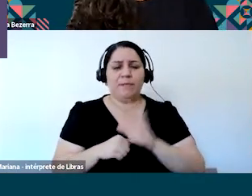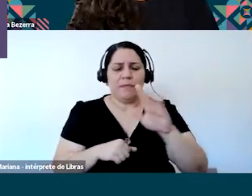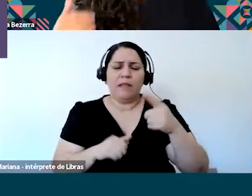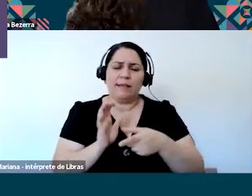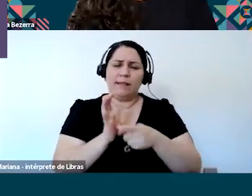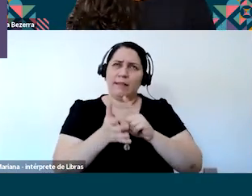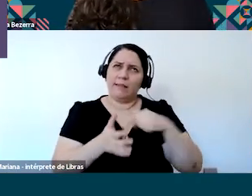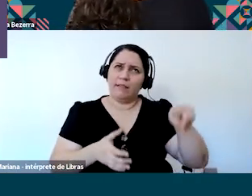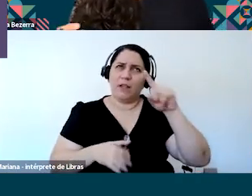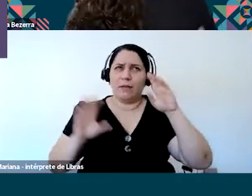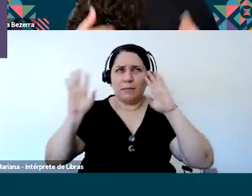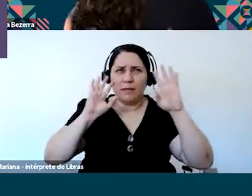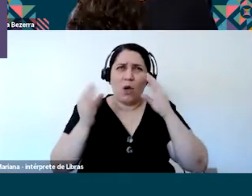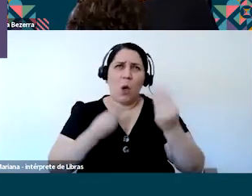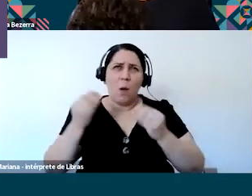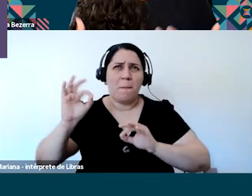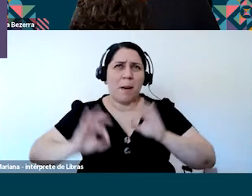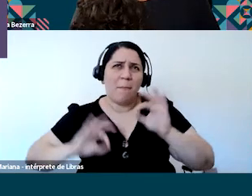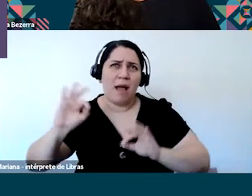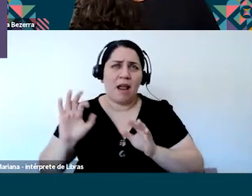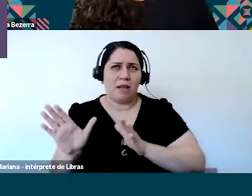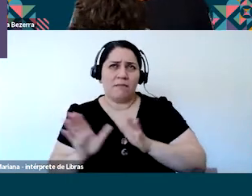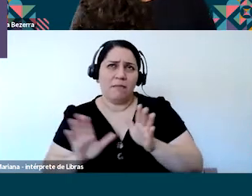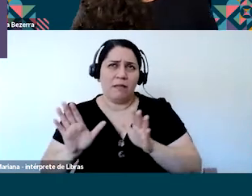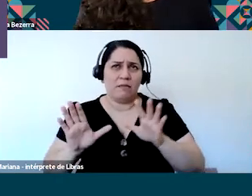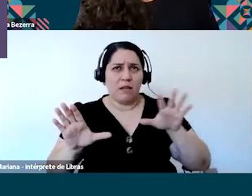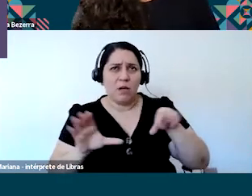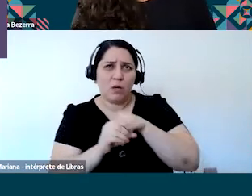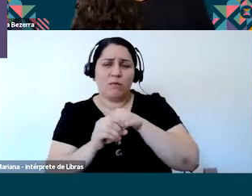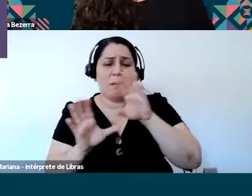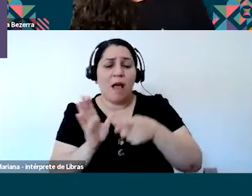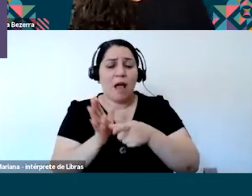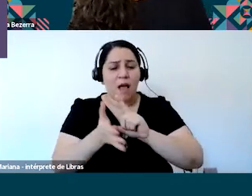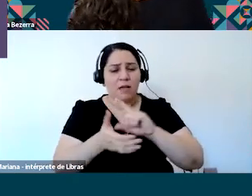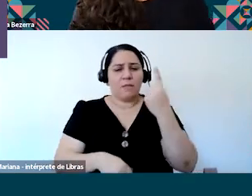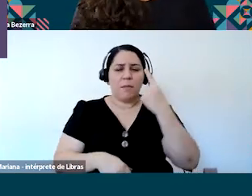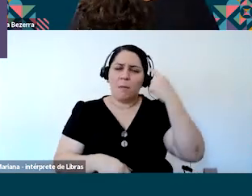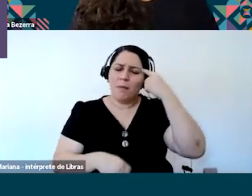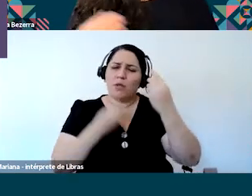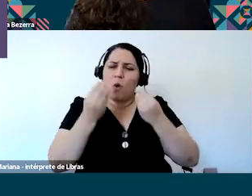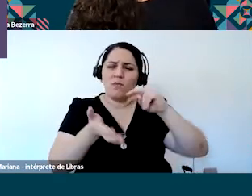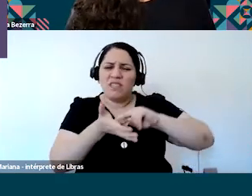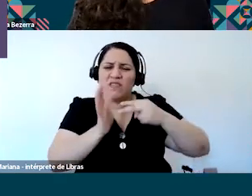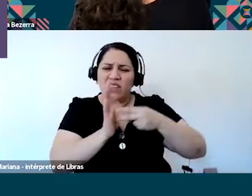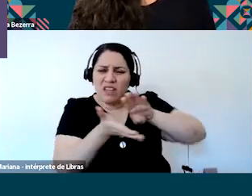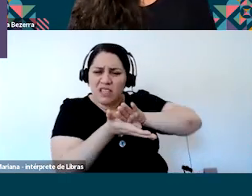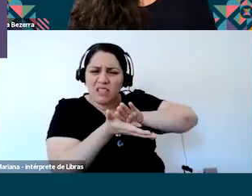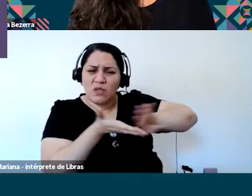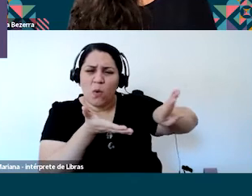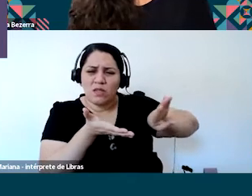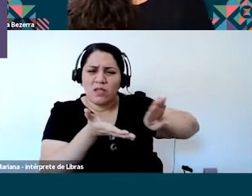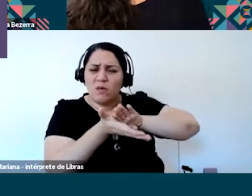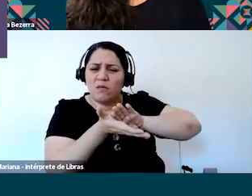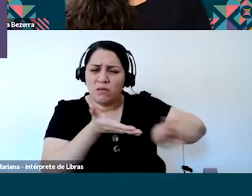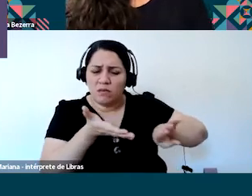E antes de a gente entender como é que a gente vai projetar para incluir, a gente precisa primeiro entender a exclusão. E aí a Isabel vai